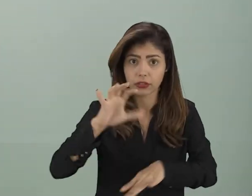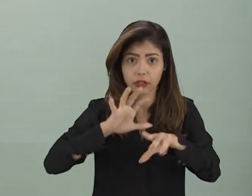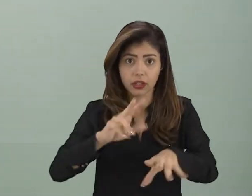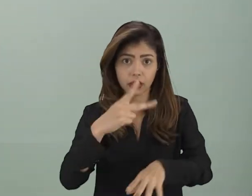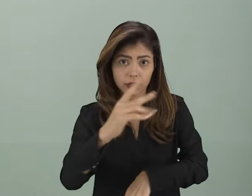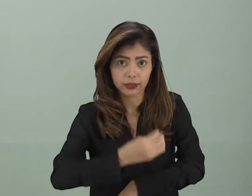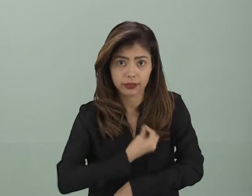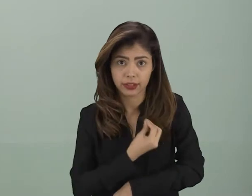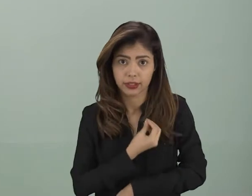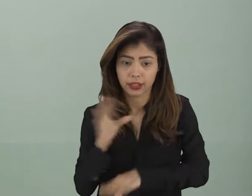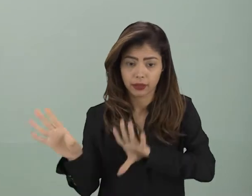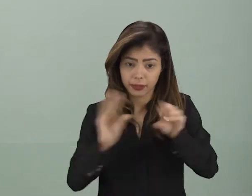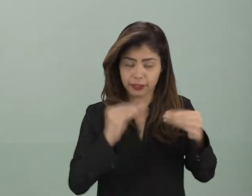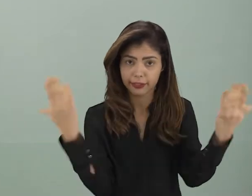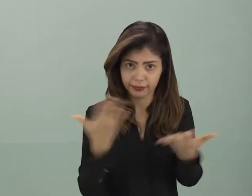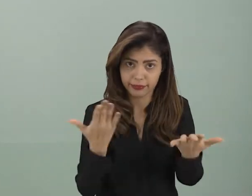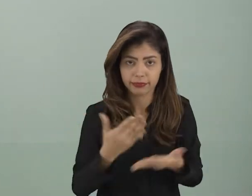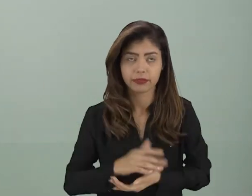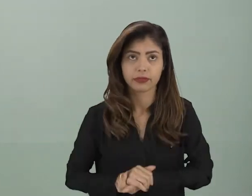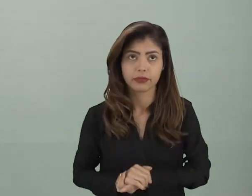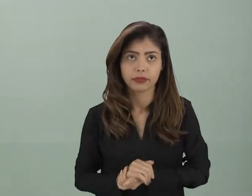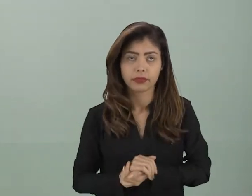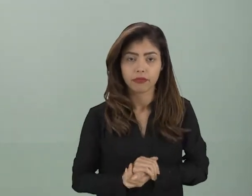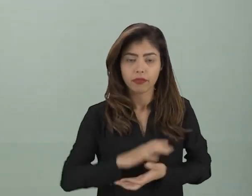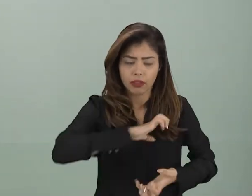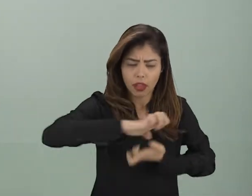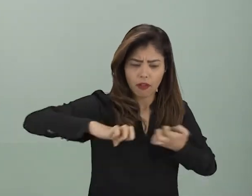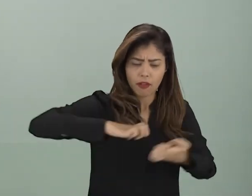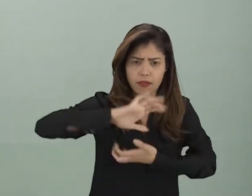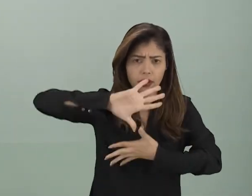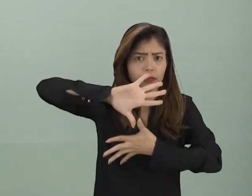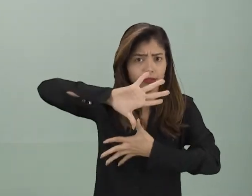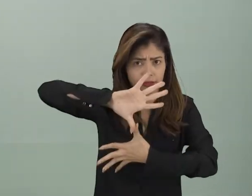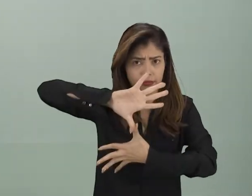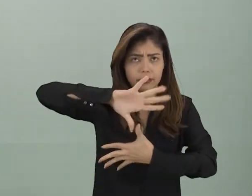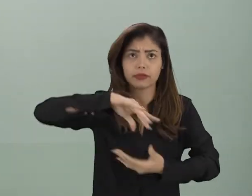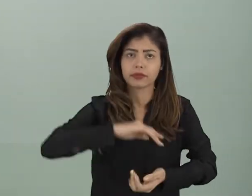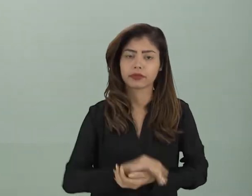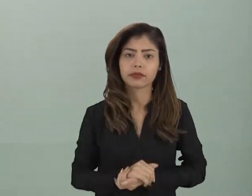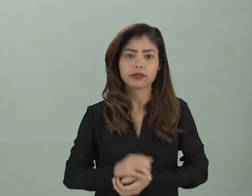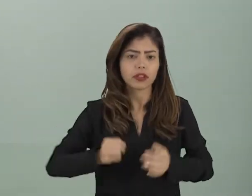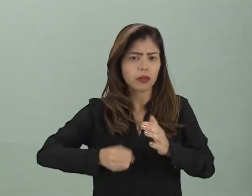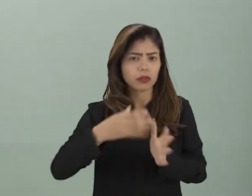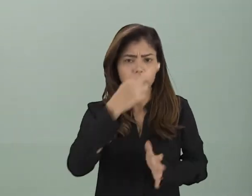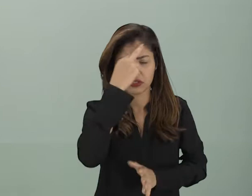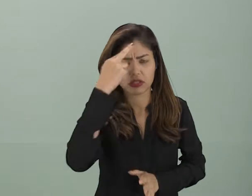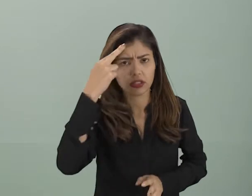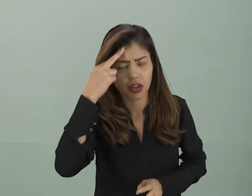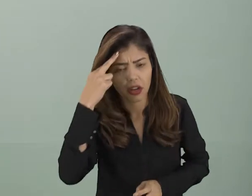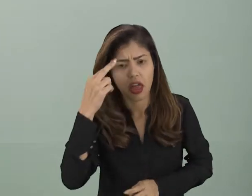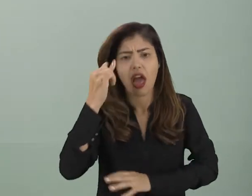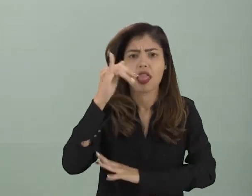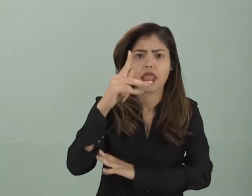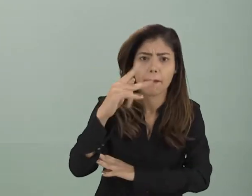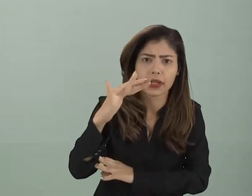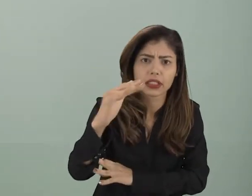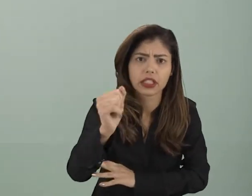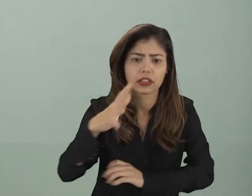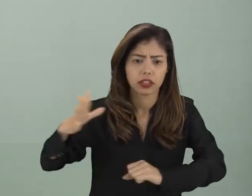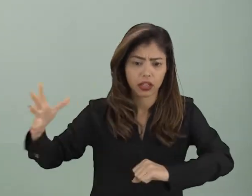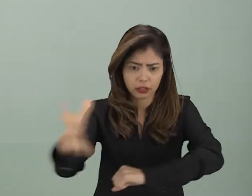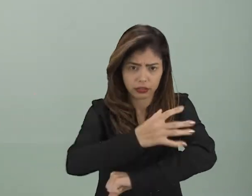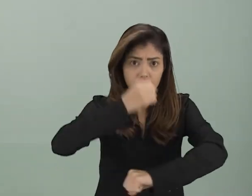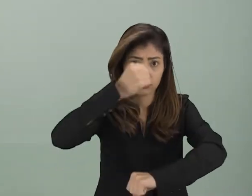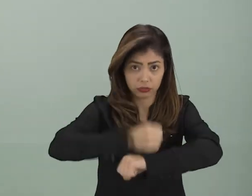na sua vida a partir de agora: Revolução Americana. Muitos historiadores colocam como independência dos Estados